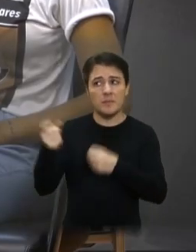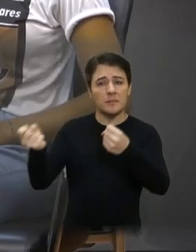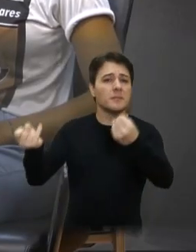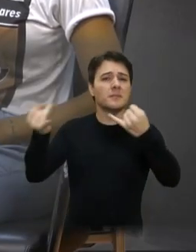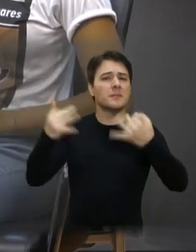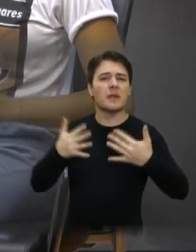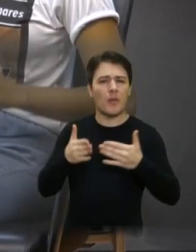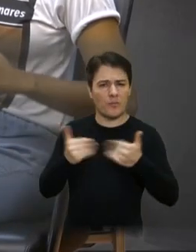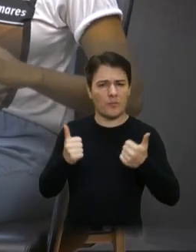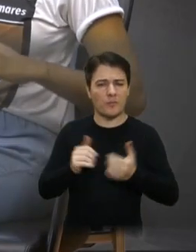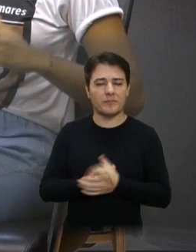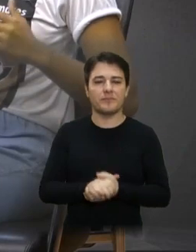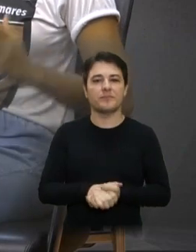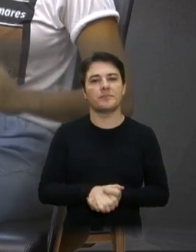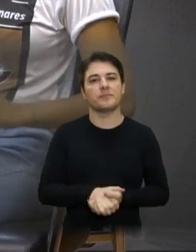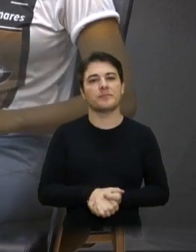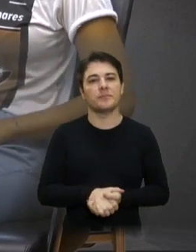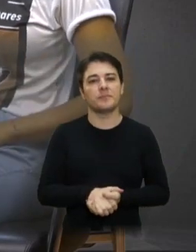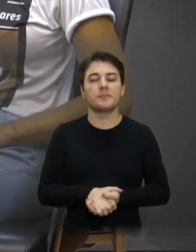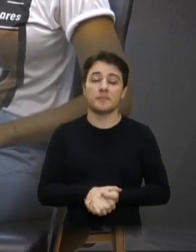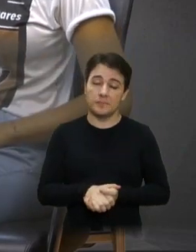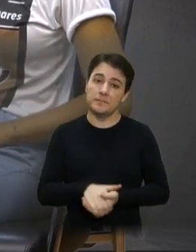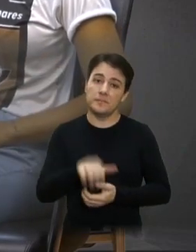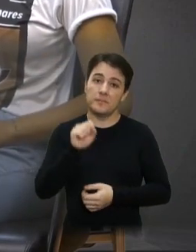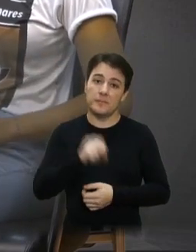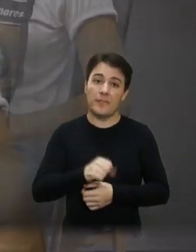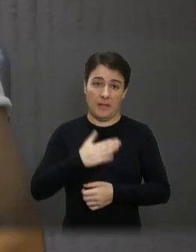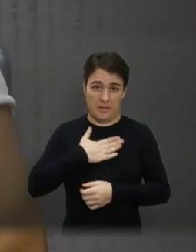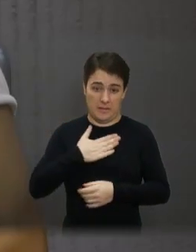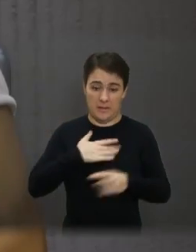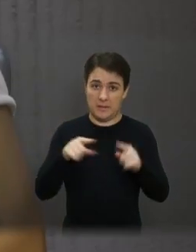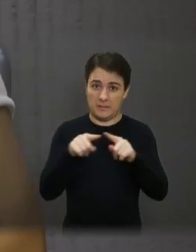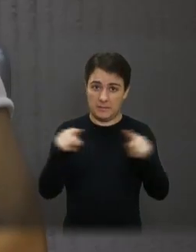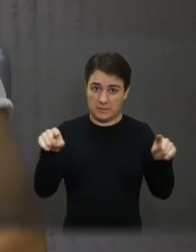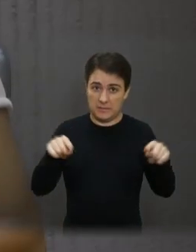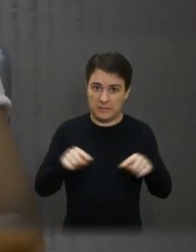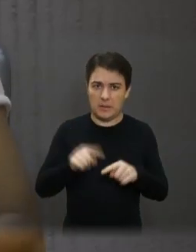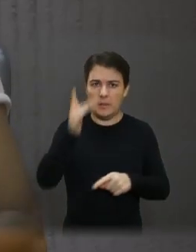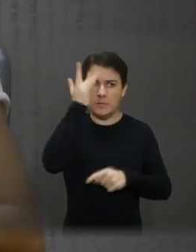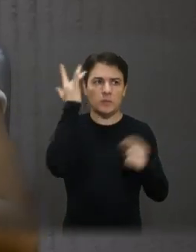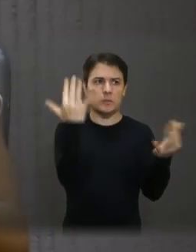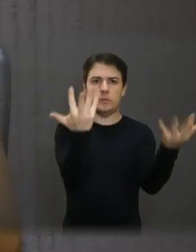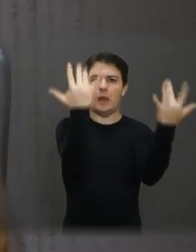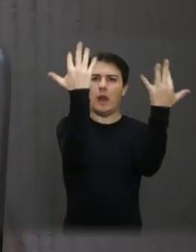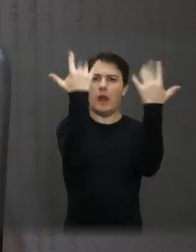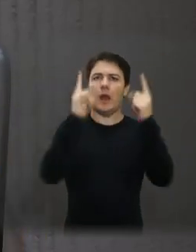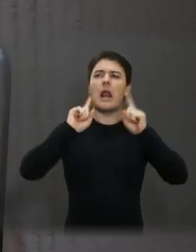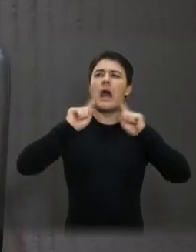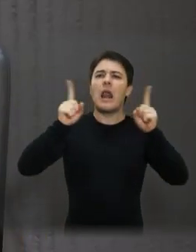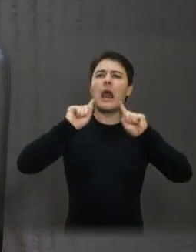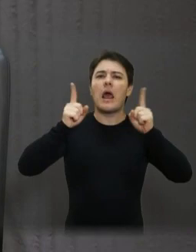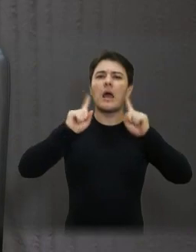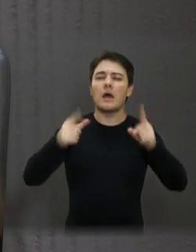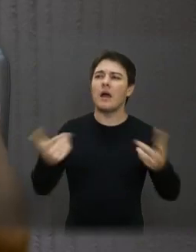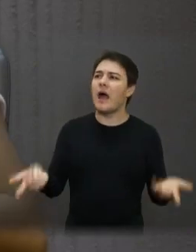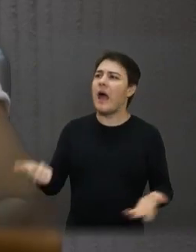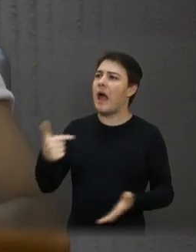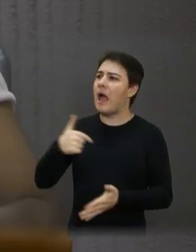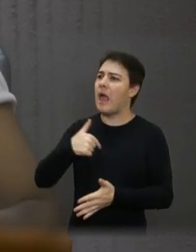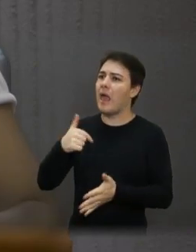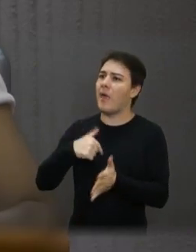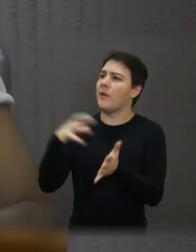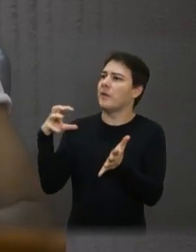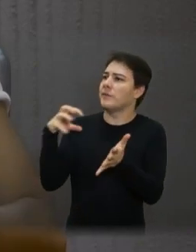medida bom é nós recebemos muitas reclamações no gabinete por parte da população que reclamavam mas eu me inscrever antes daquela